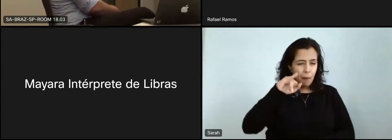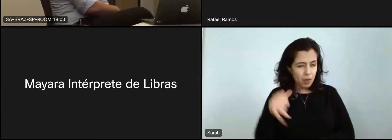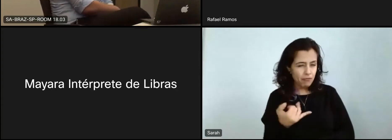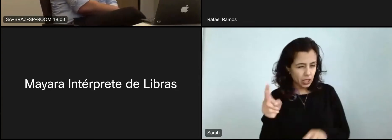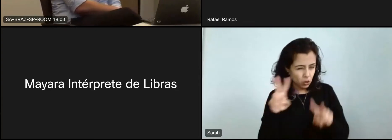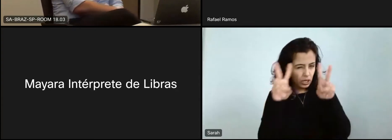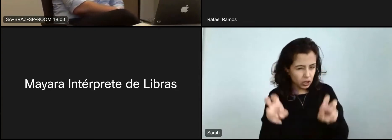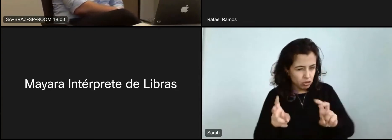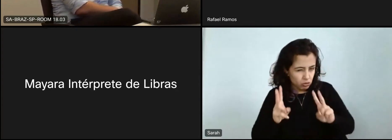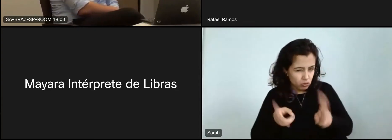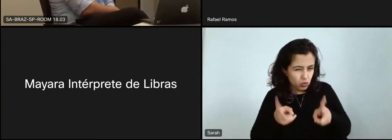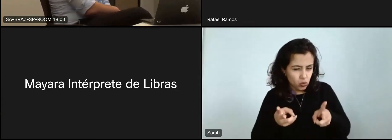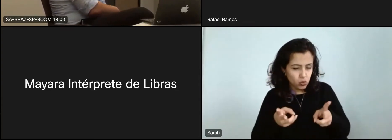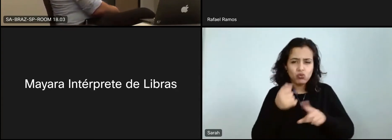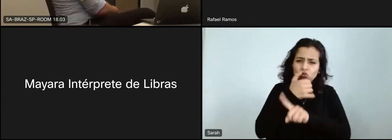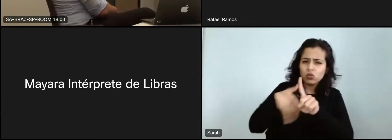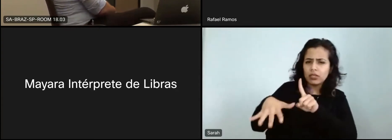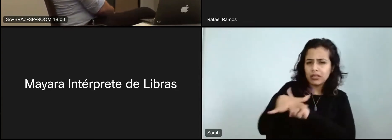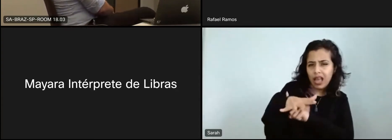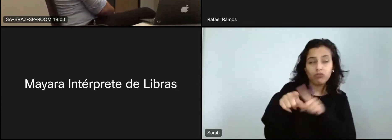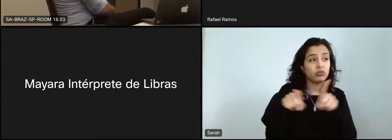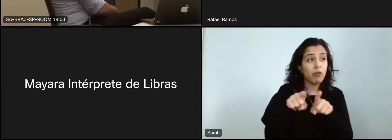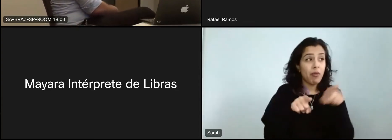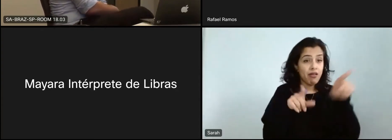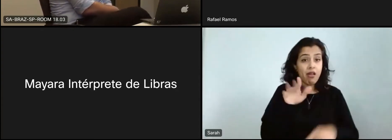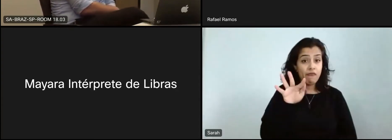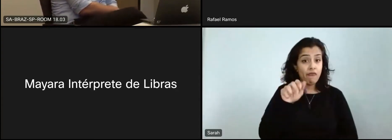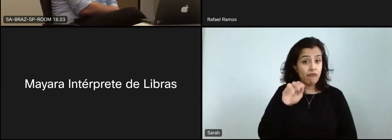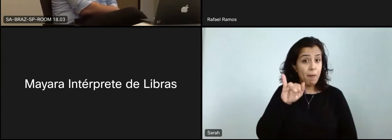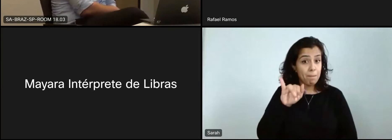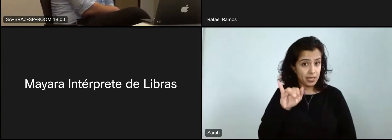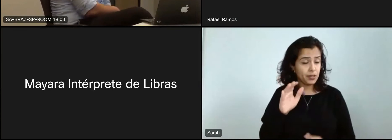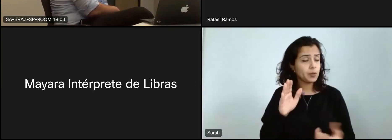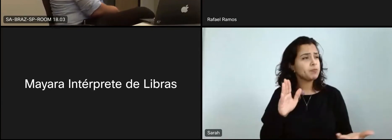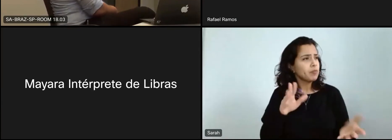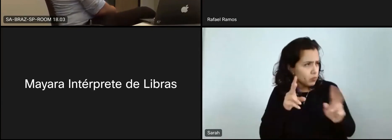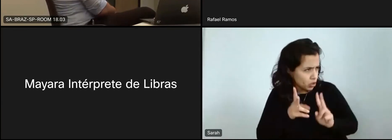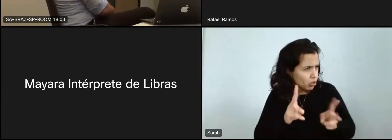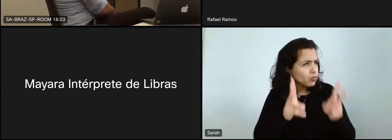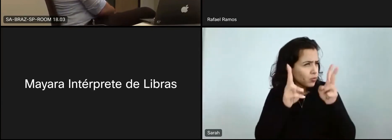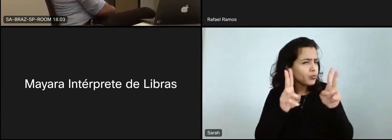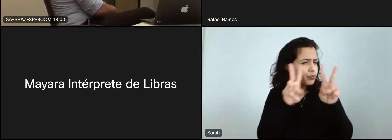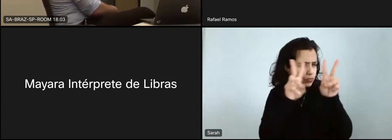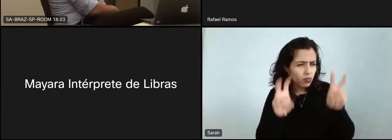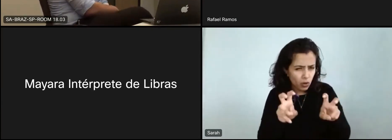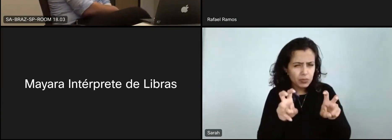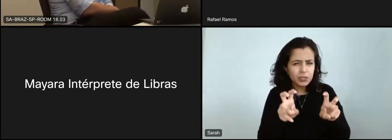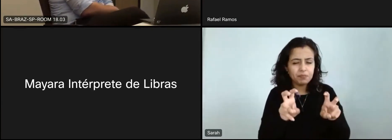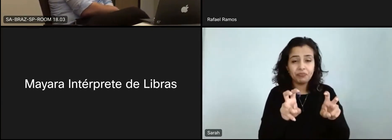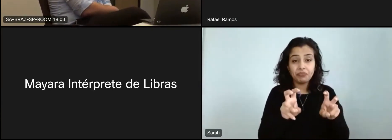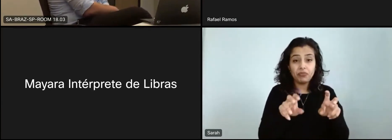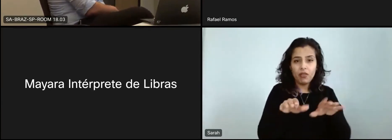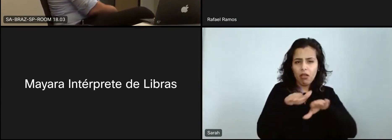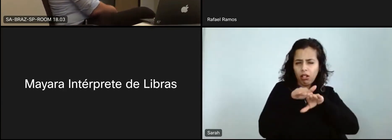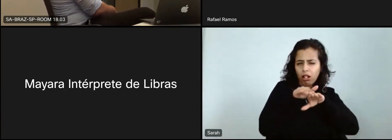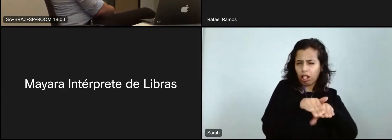o background, assim, do Fabi, Fabi, você pode falar para a gente um pouquinho sobre microagressões pelo prisma da psicologia,